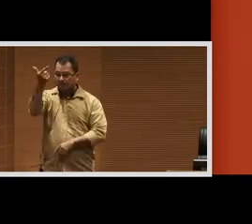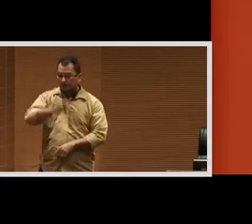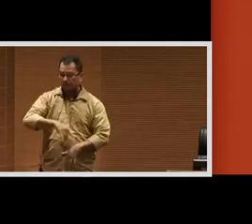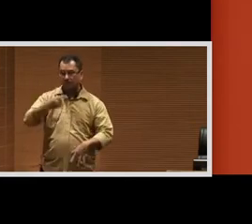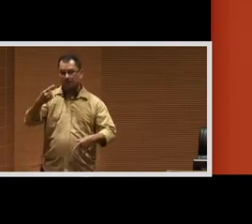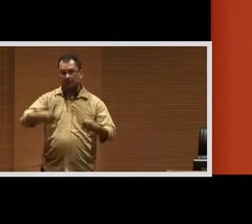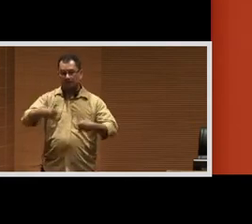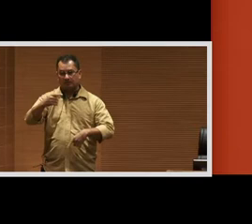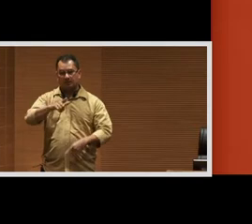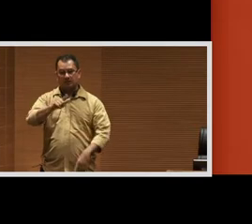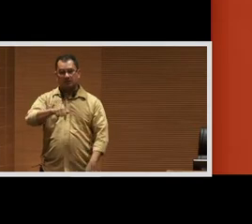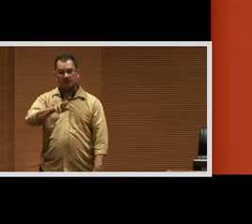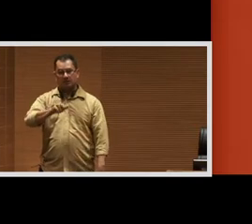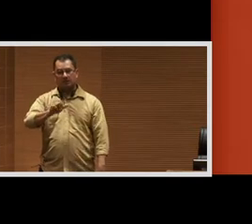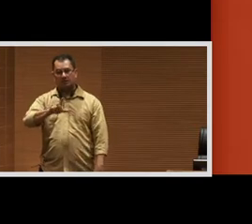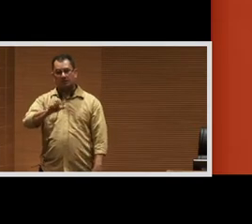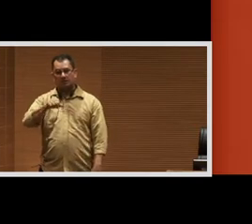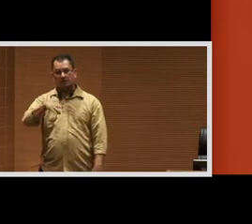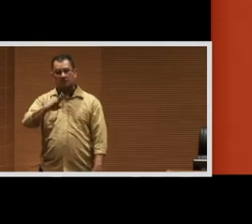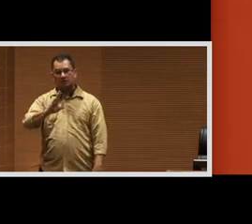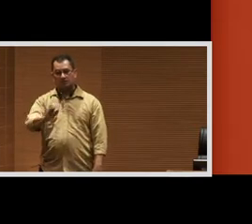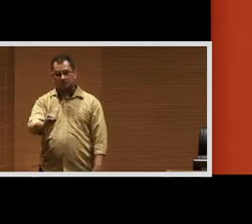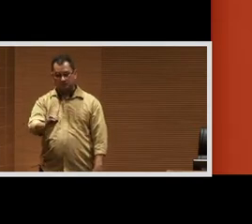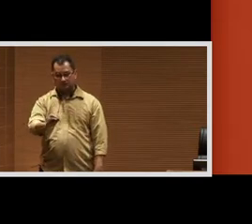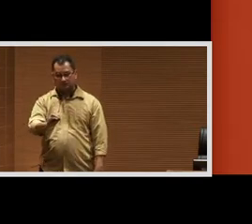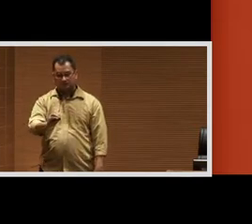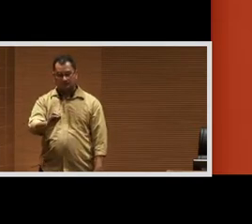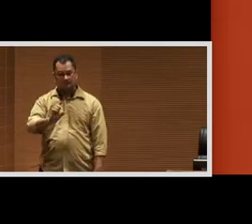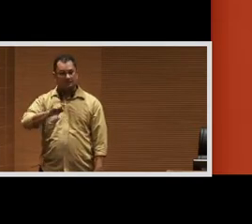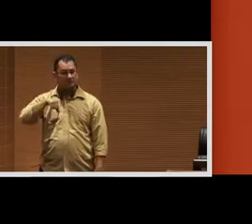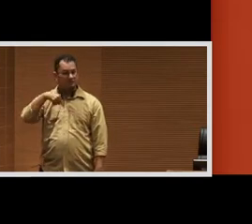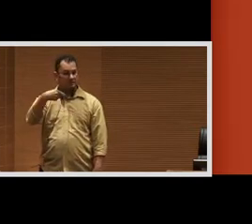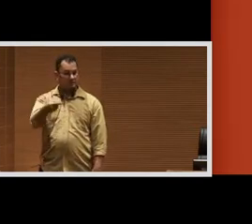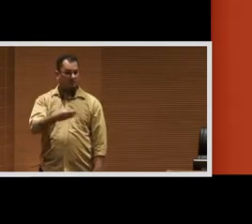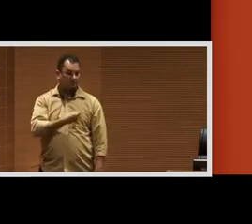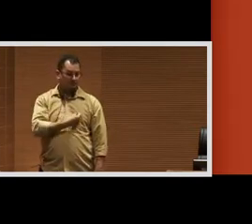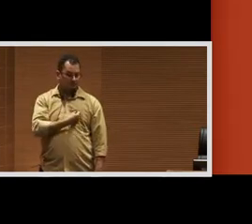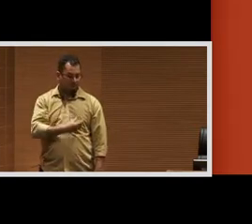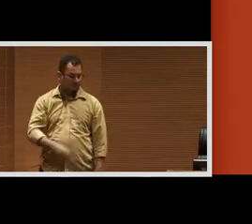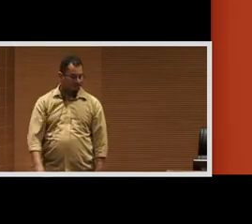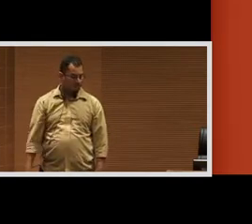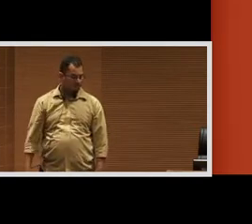nosso quilombo e daqui partir para repolitizar a vida.